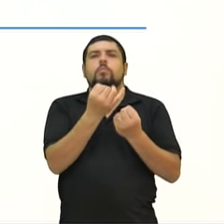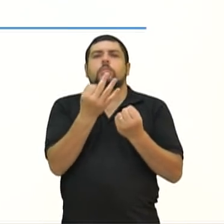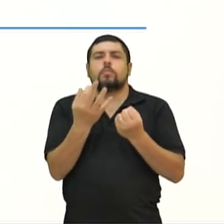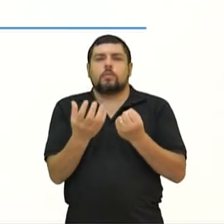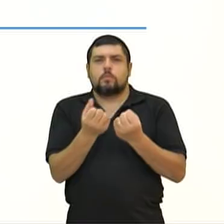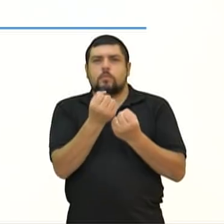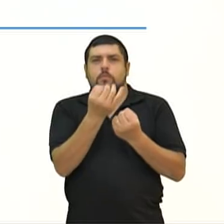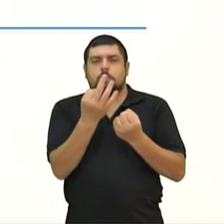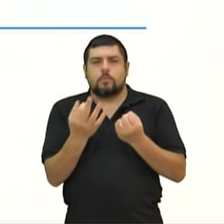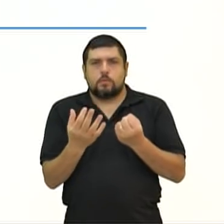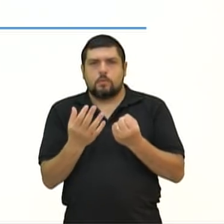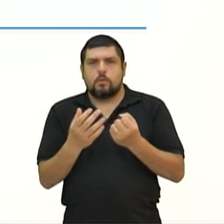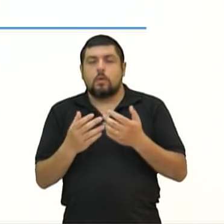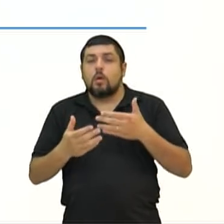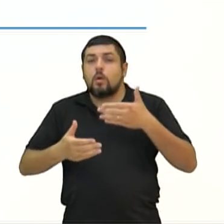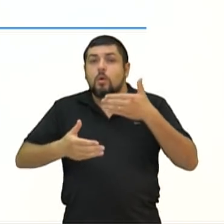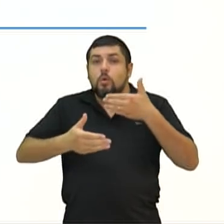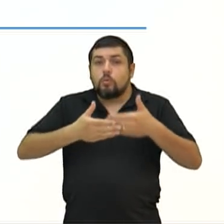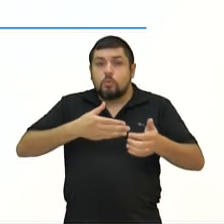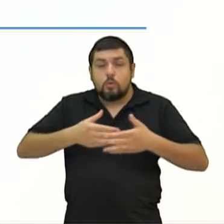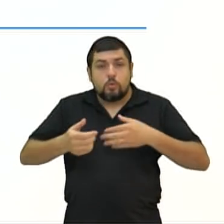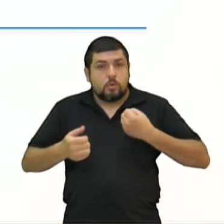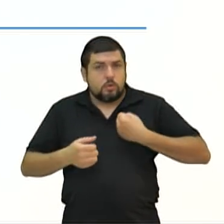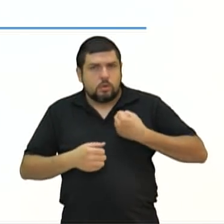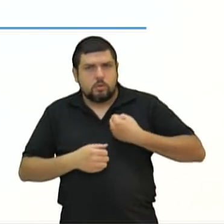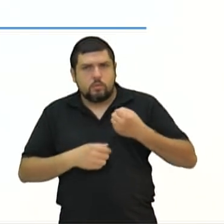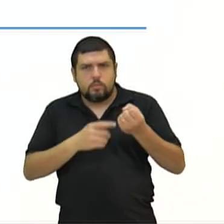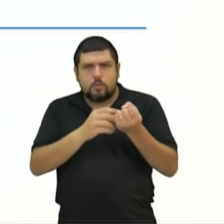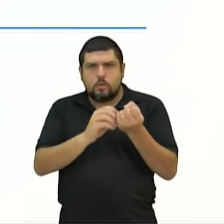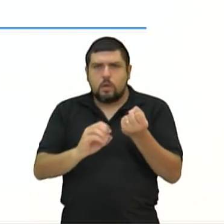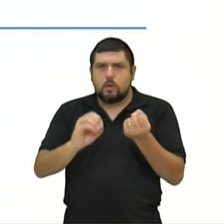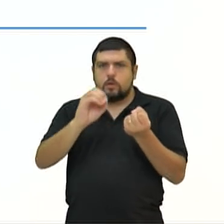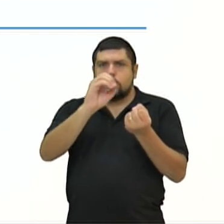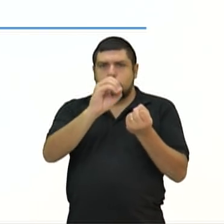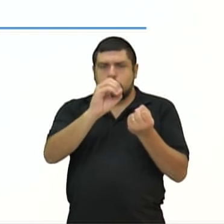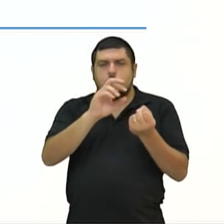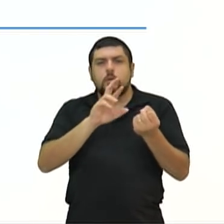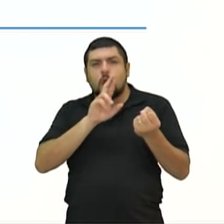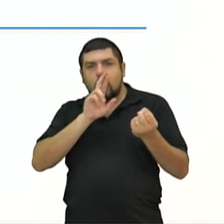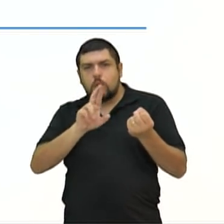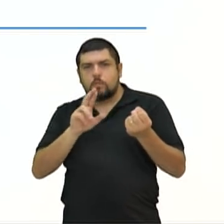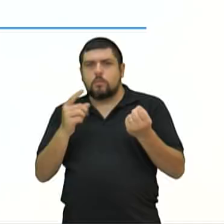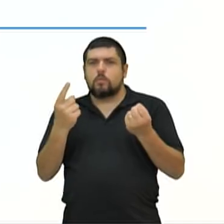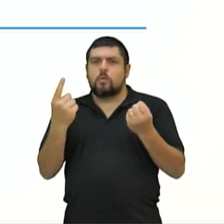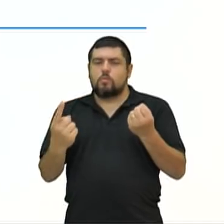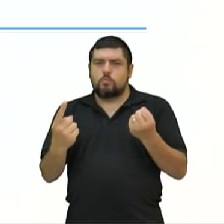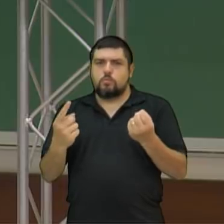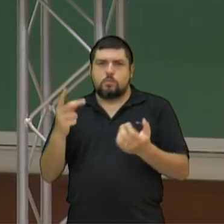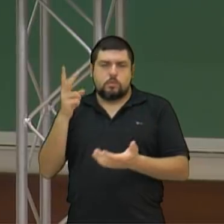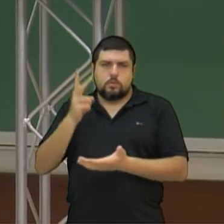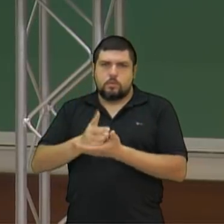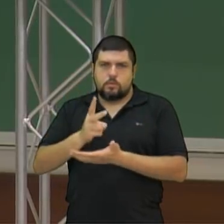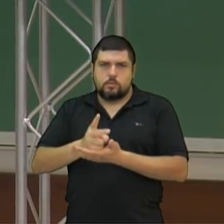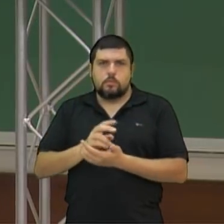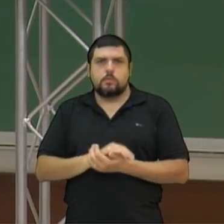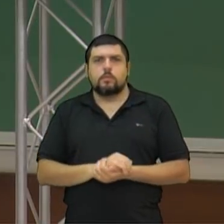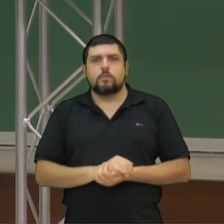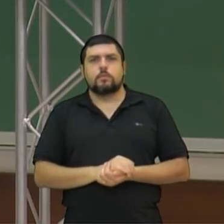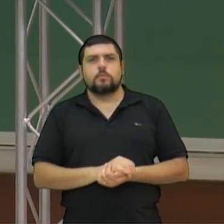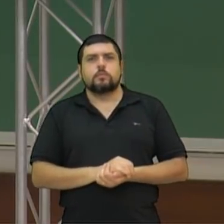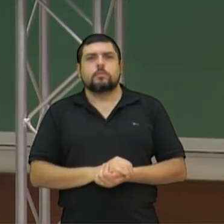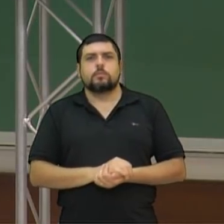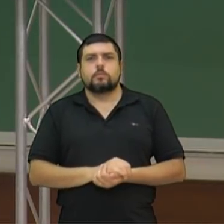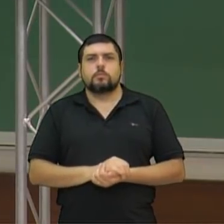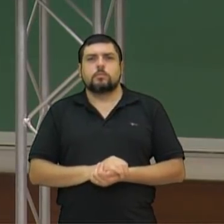Qualquer número elevado a zero é sempre igual a 1, tá? Qualquer número, isso aqui é um número.